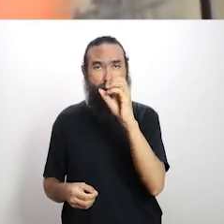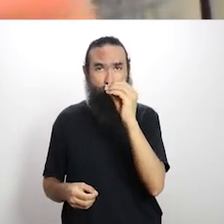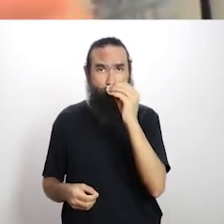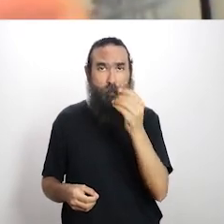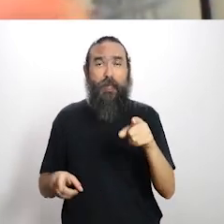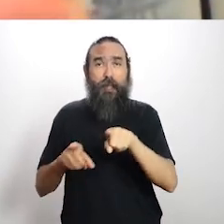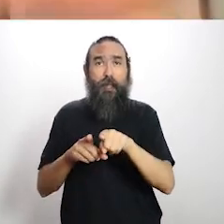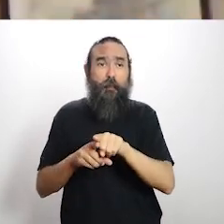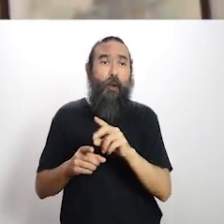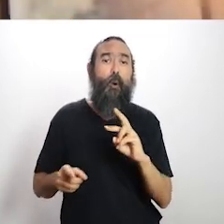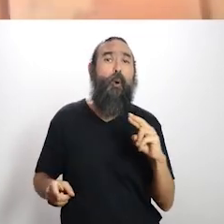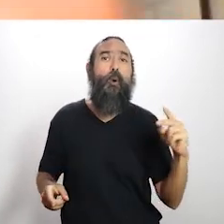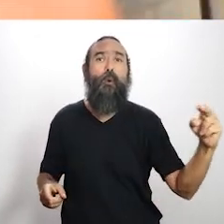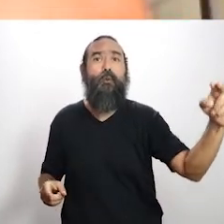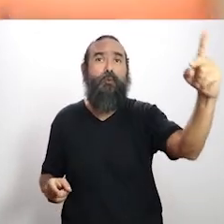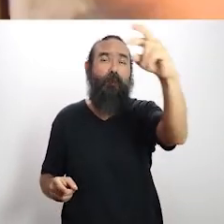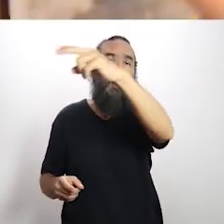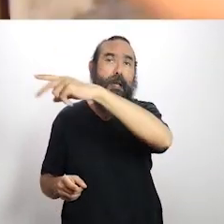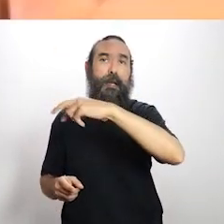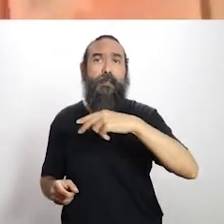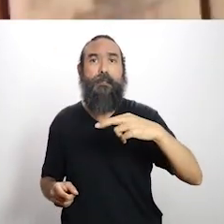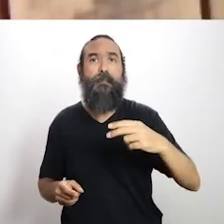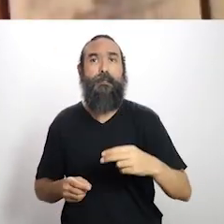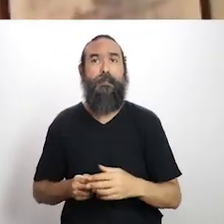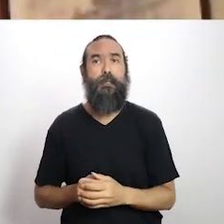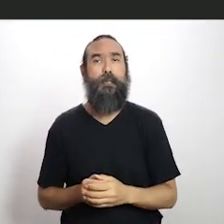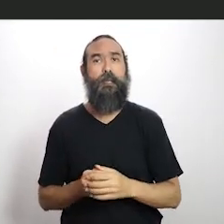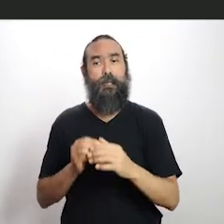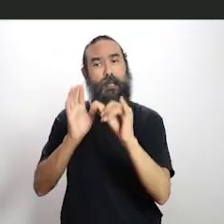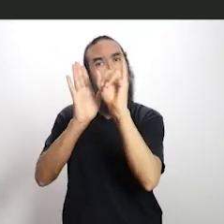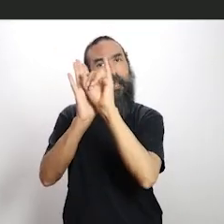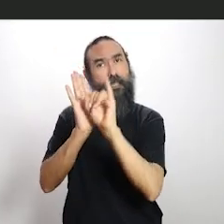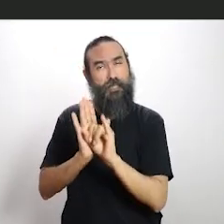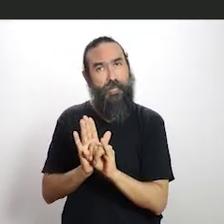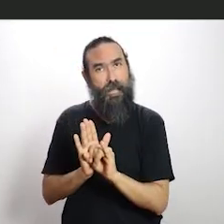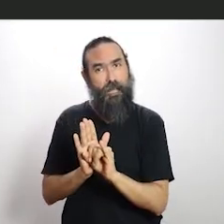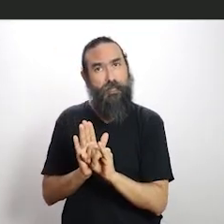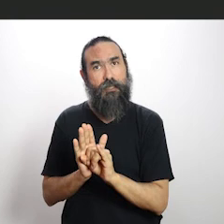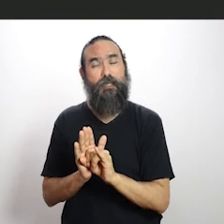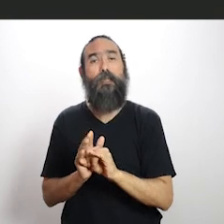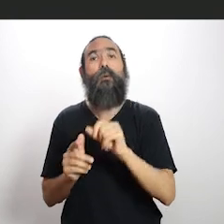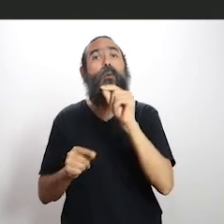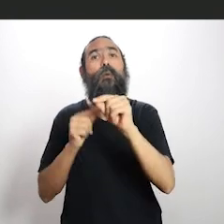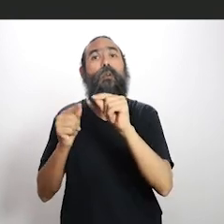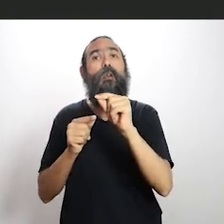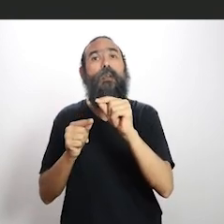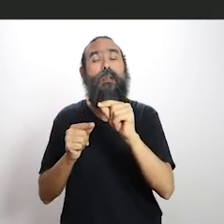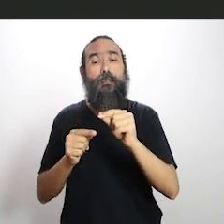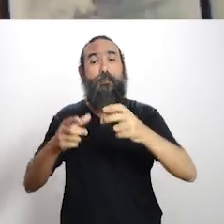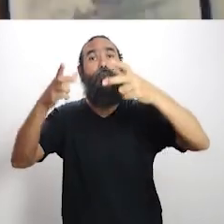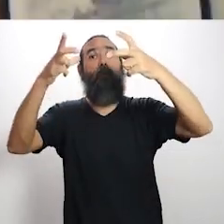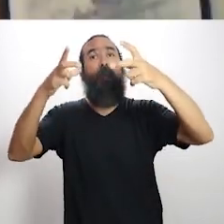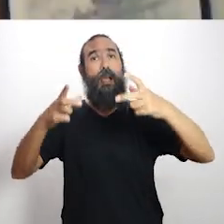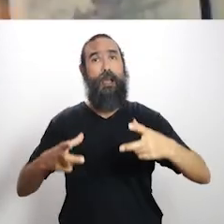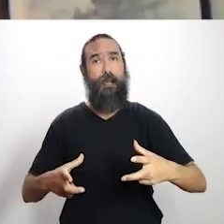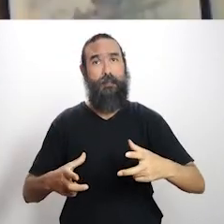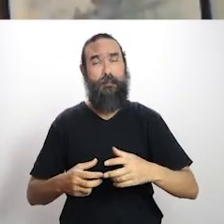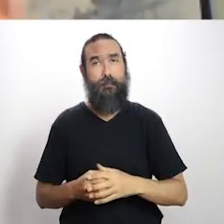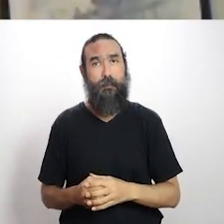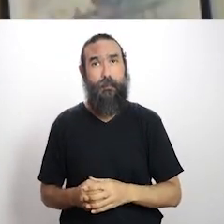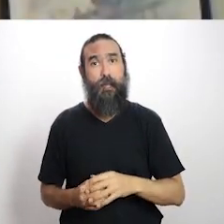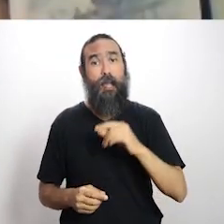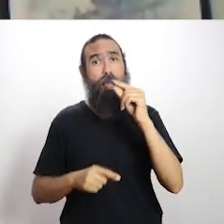tem esse conceito de forma mais clara mas eu percebi ao longo do último mês que quem não